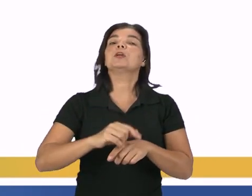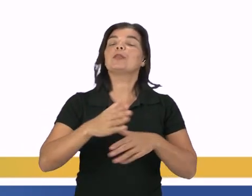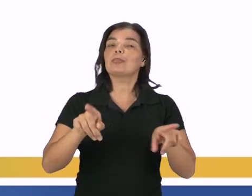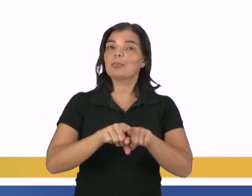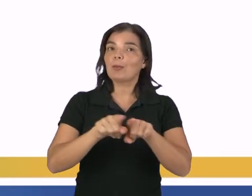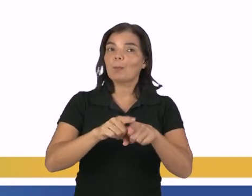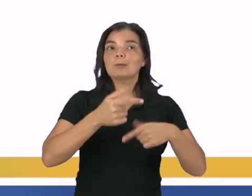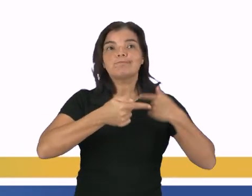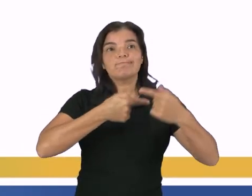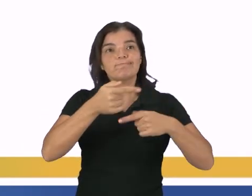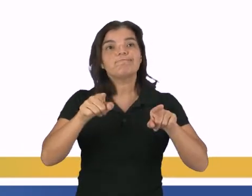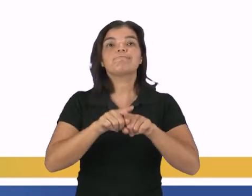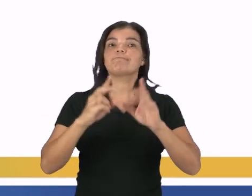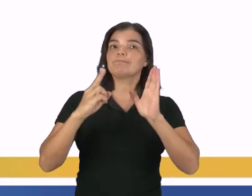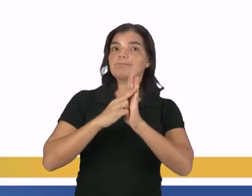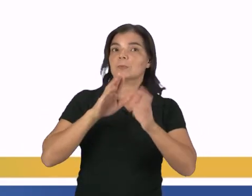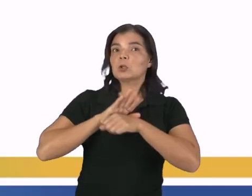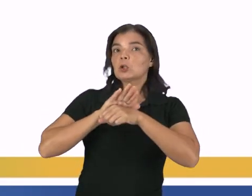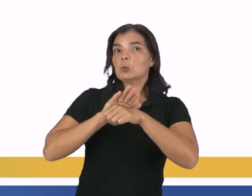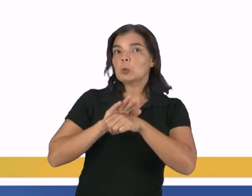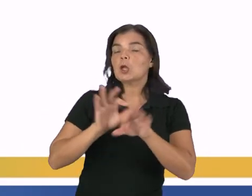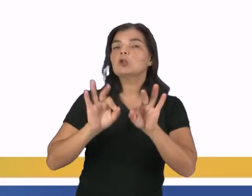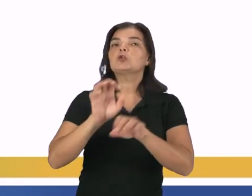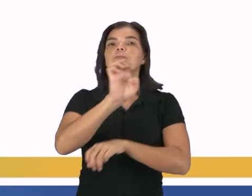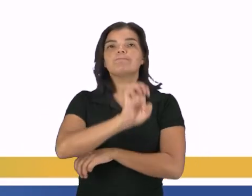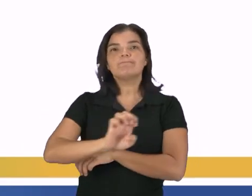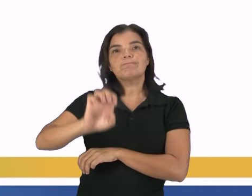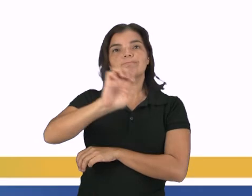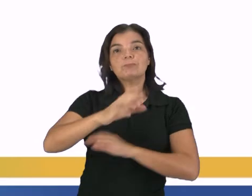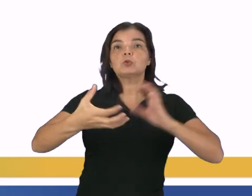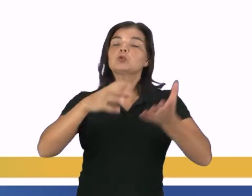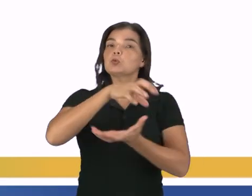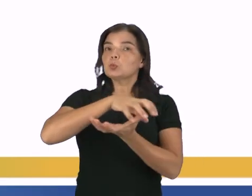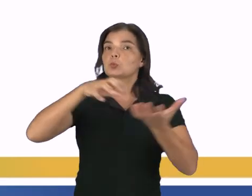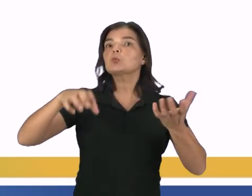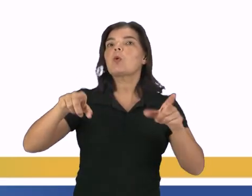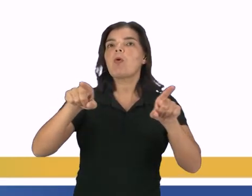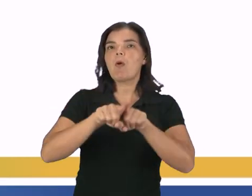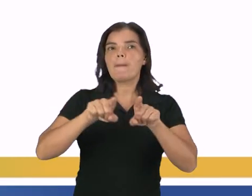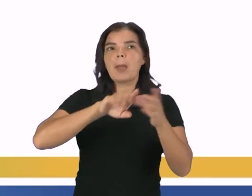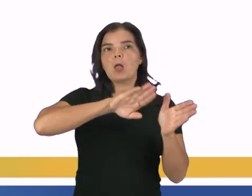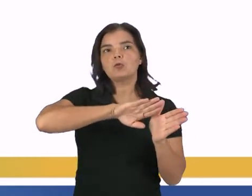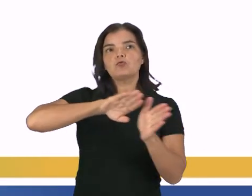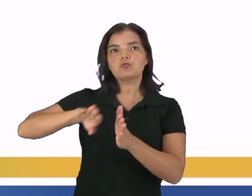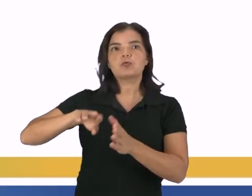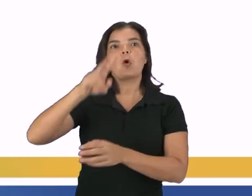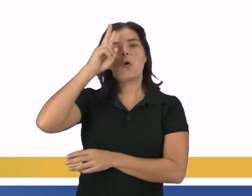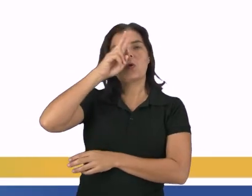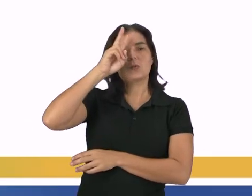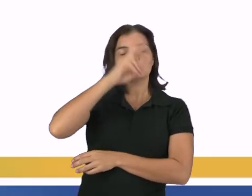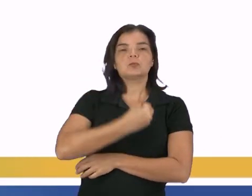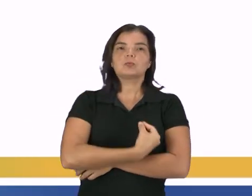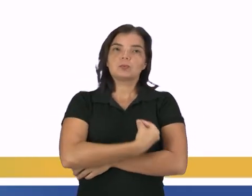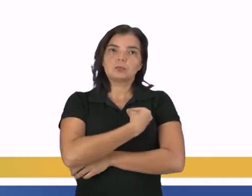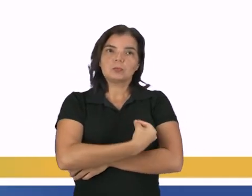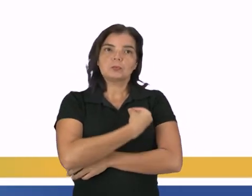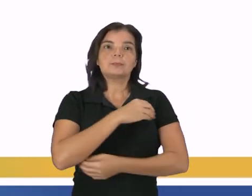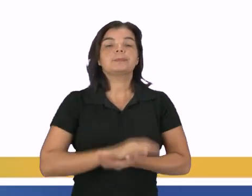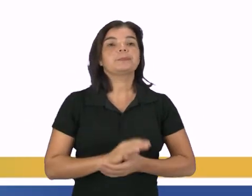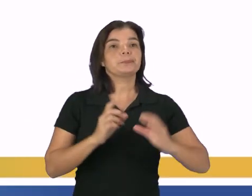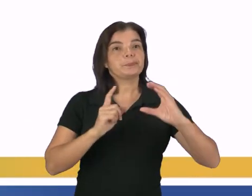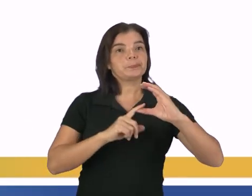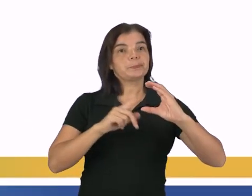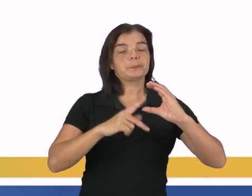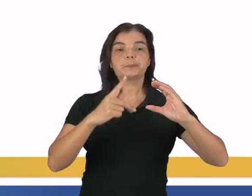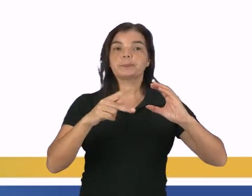hereditário. B, indígenas ajudaram na ocupação europeia do continente e no despovoamento de seus históricos